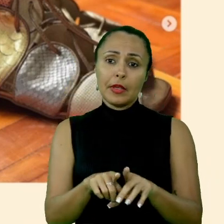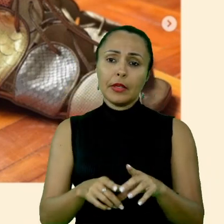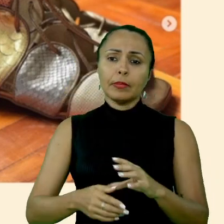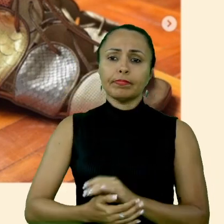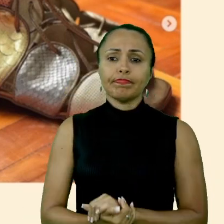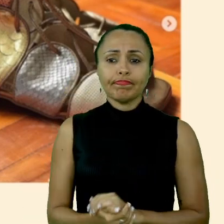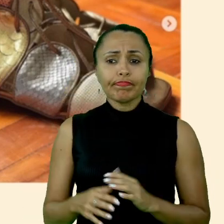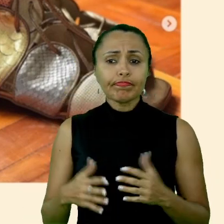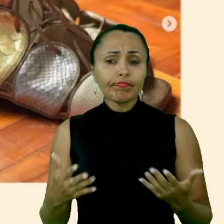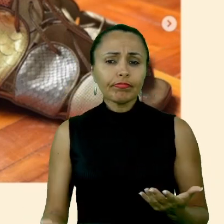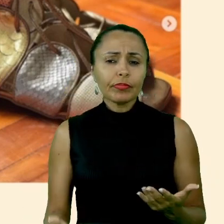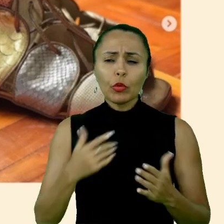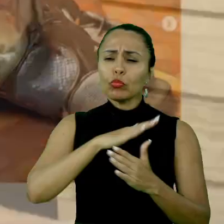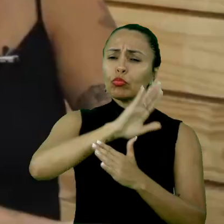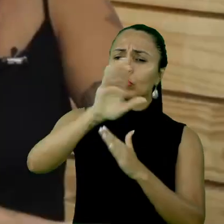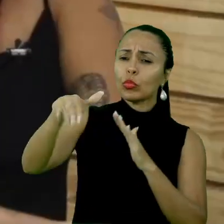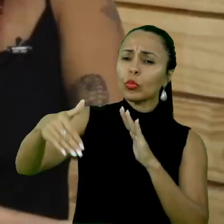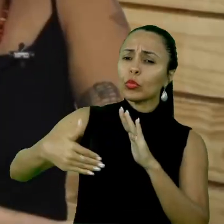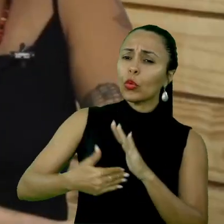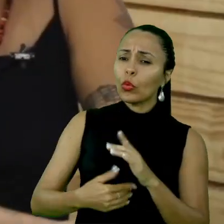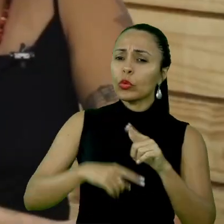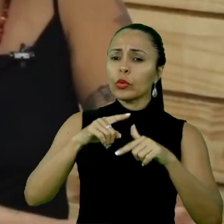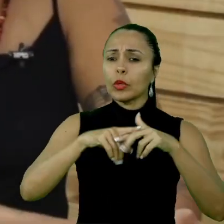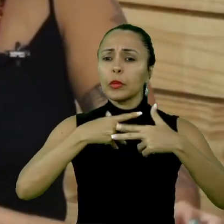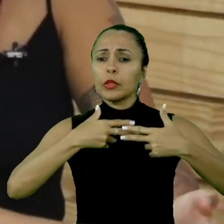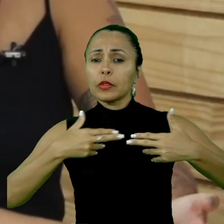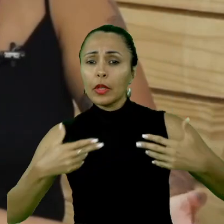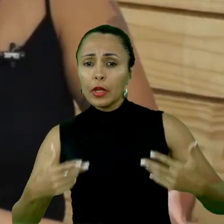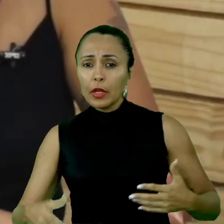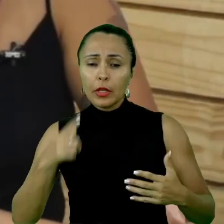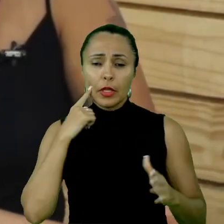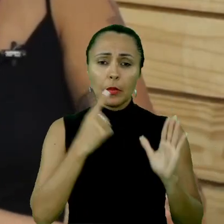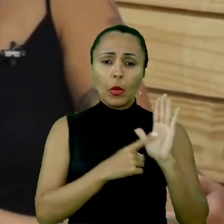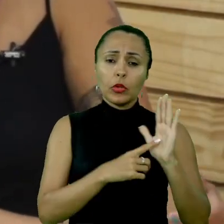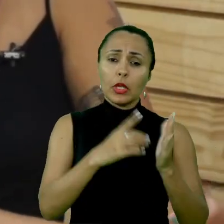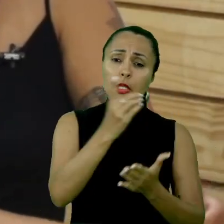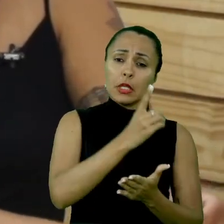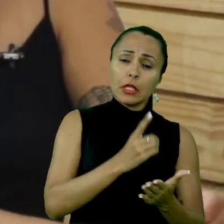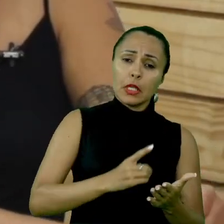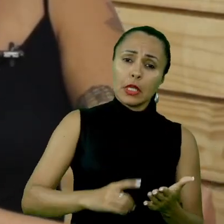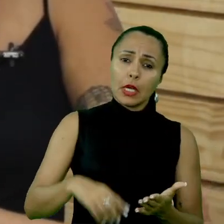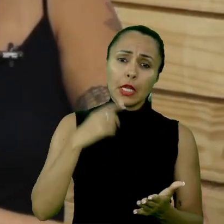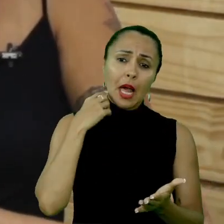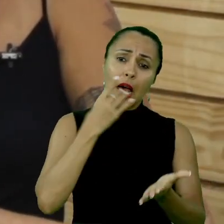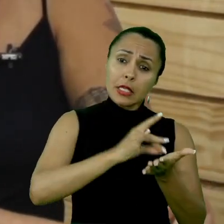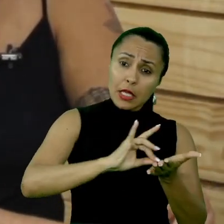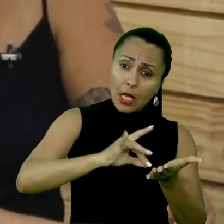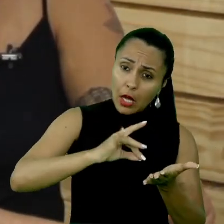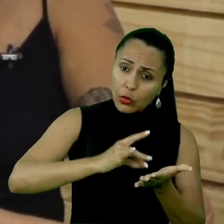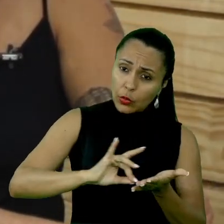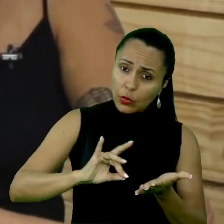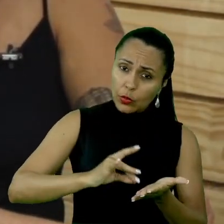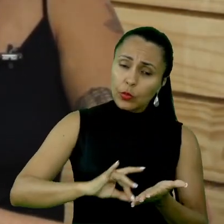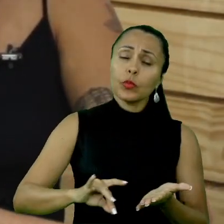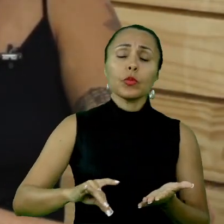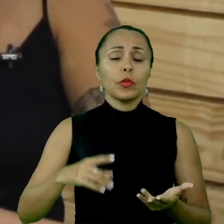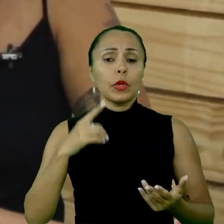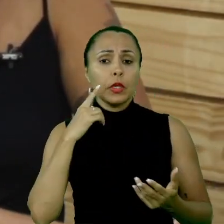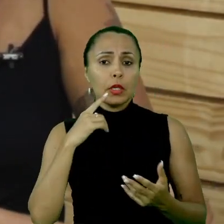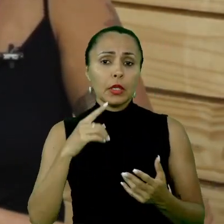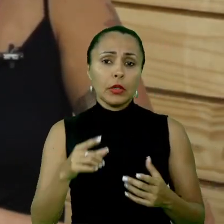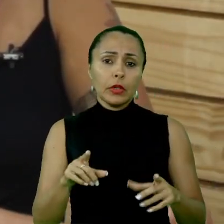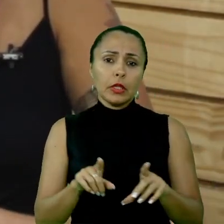Então, todos esses objetos, eles trazem esse design assinado, que também virou